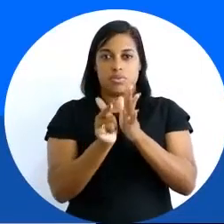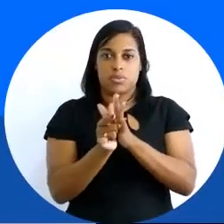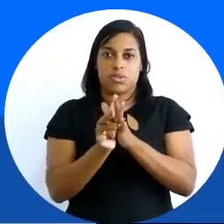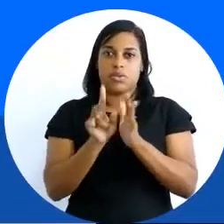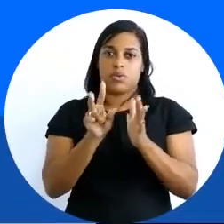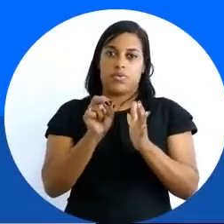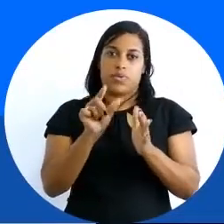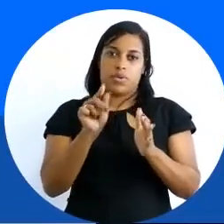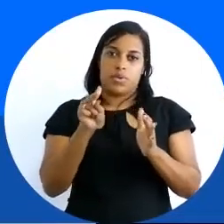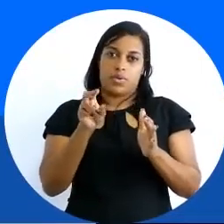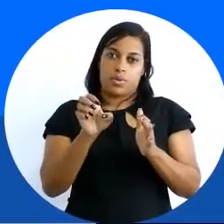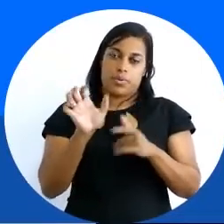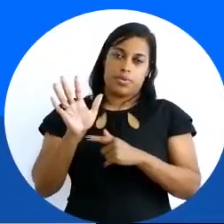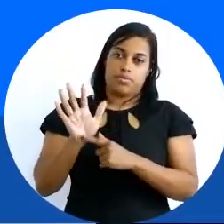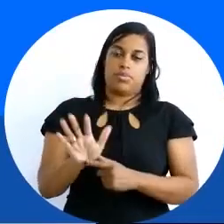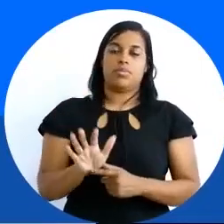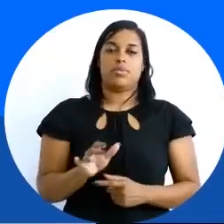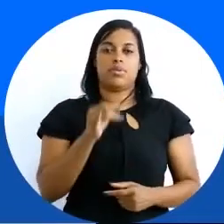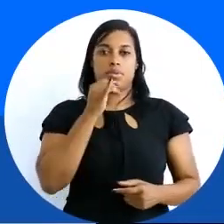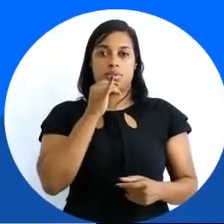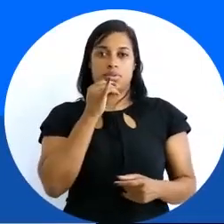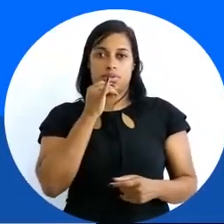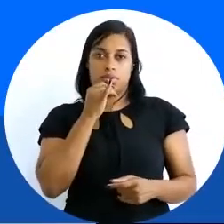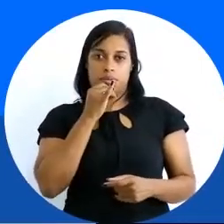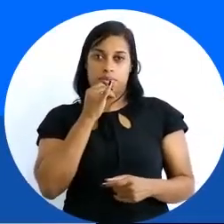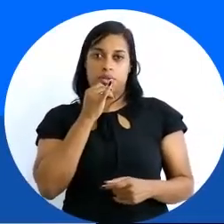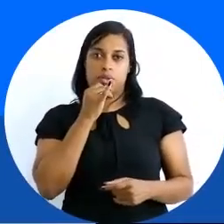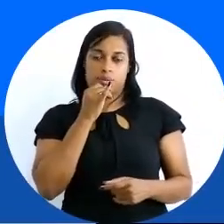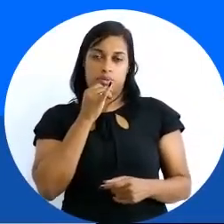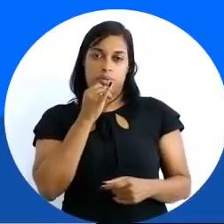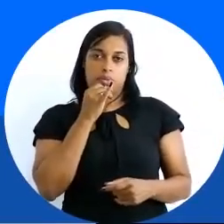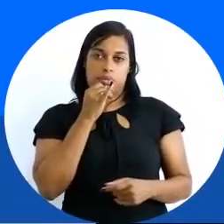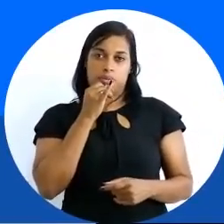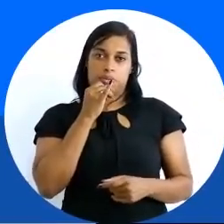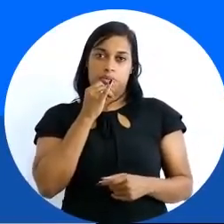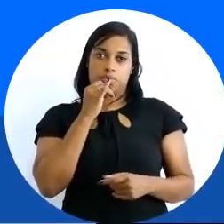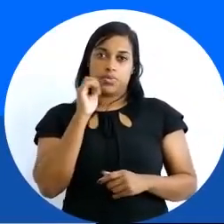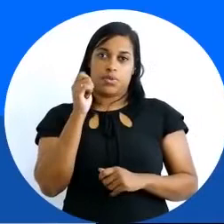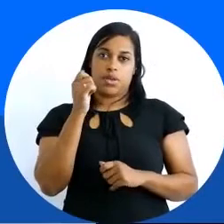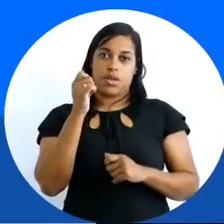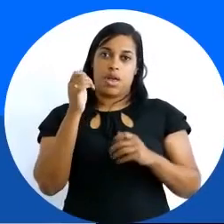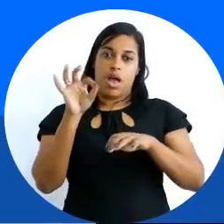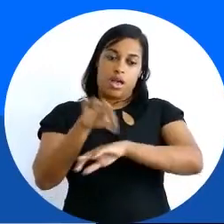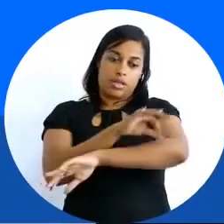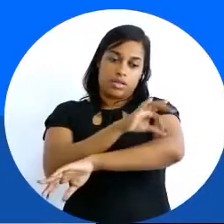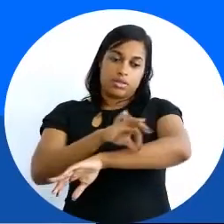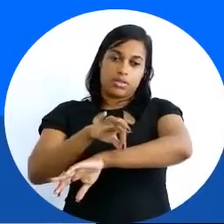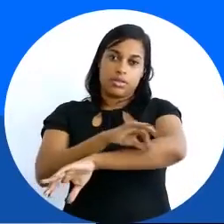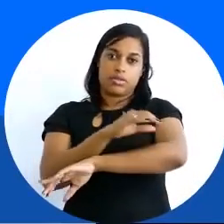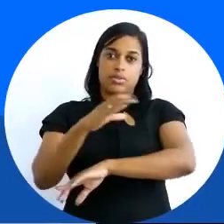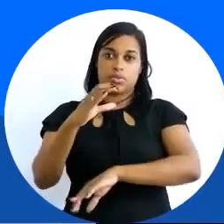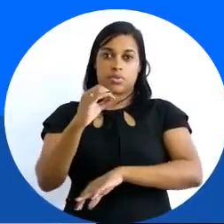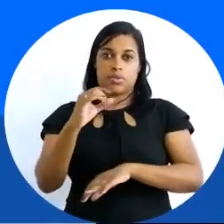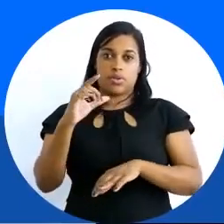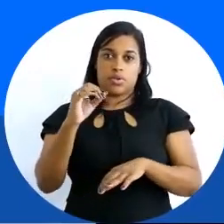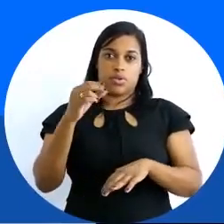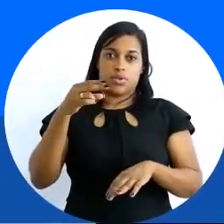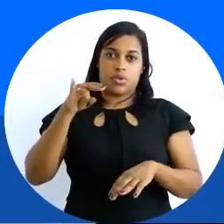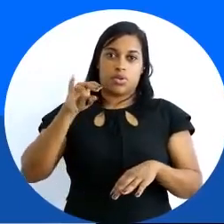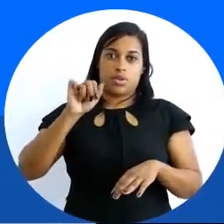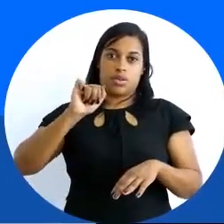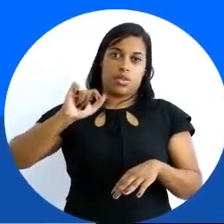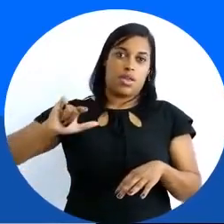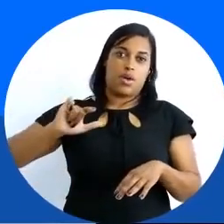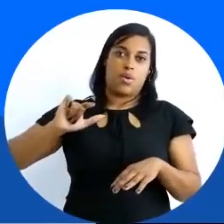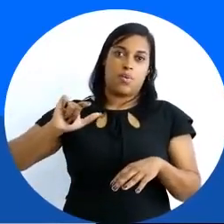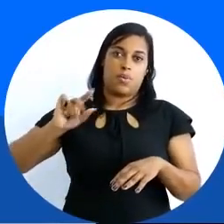onde eles aparecem. Então aí eu tenho um exemplo, Arquitetura Colonial, que é um cabeçalho. Então ele vai aparecer, por exemplo, no